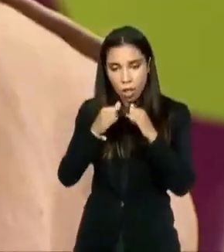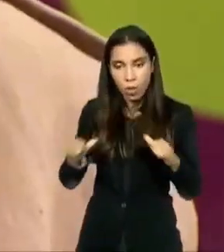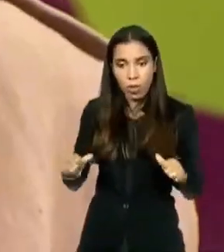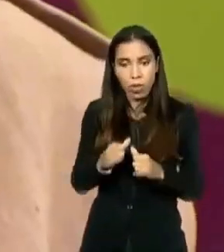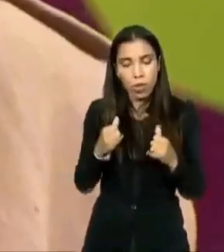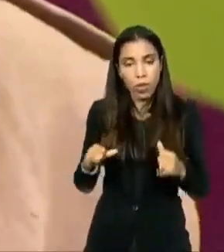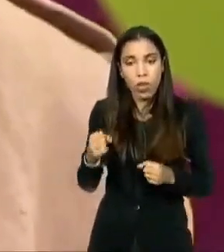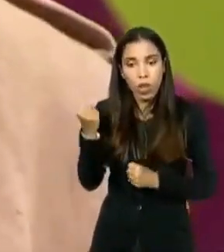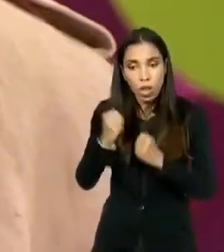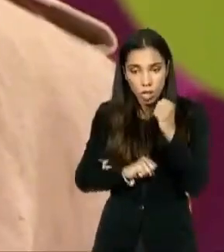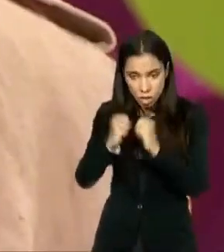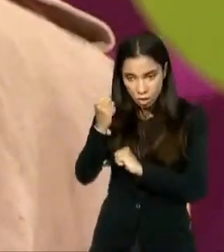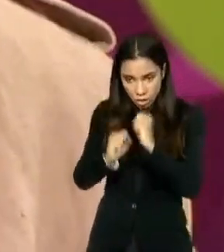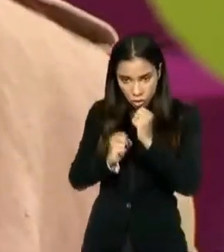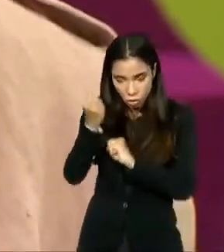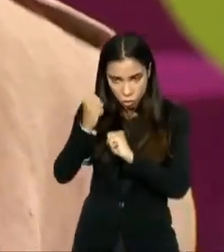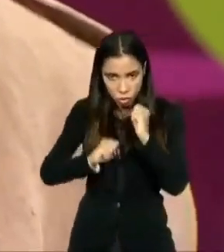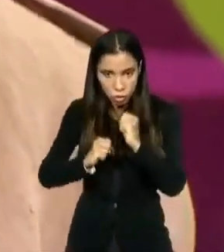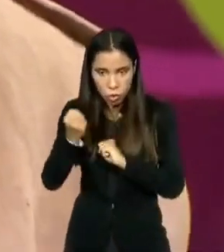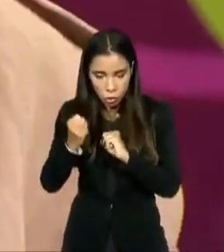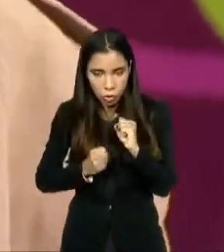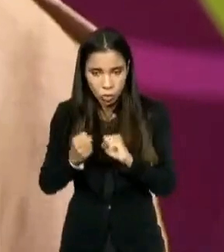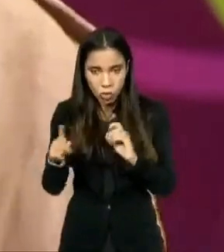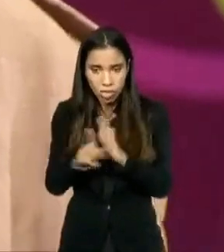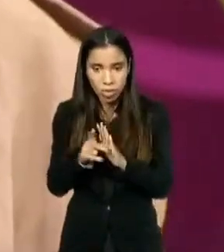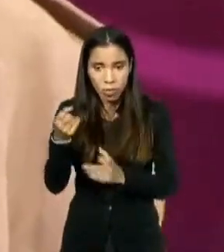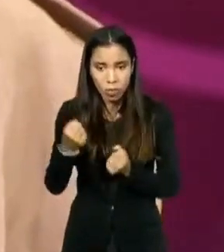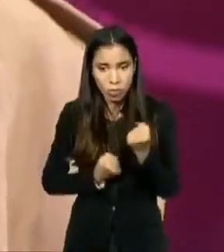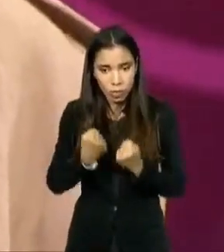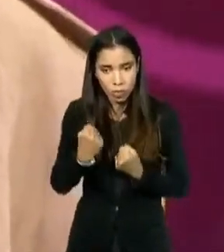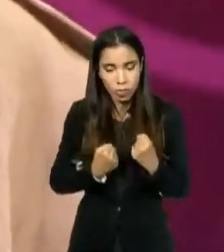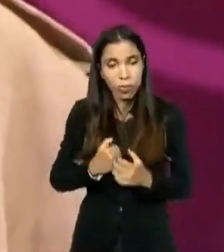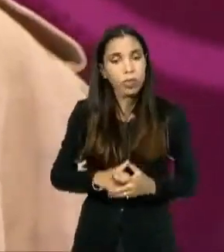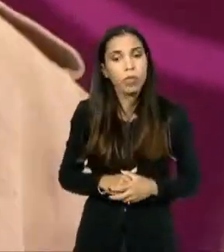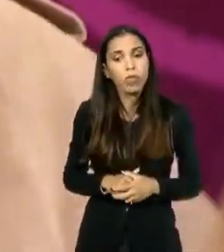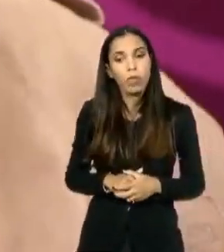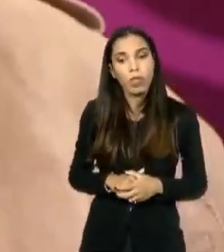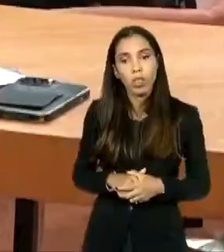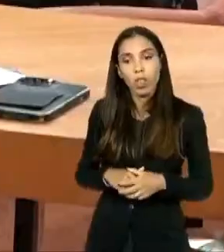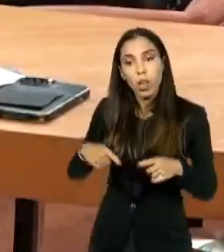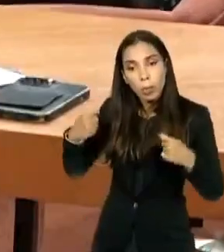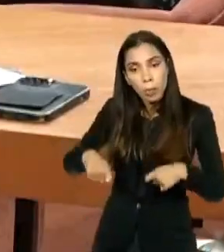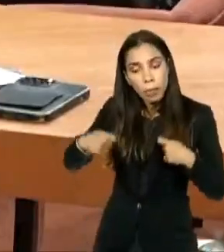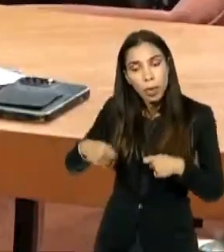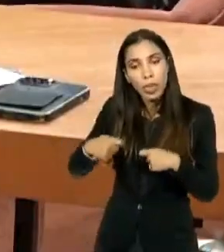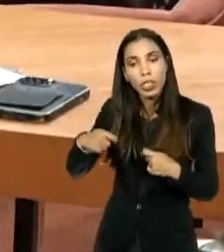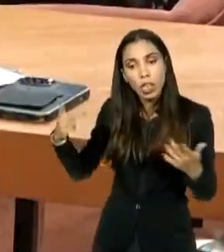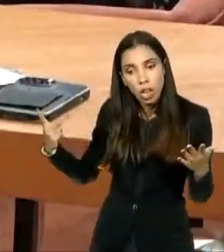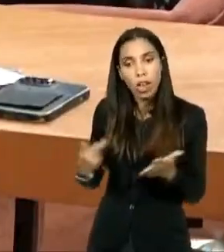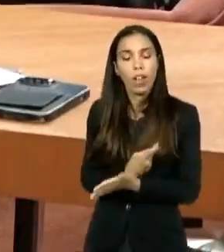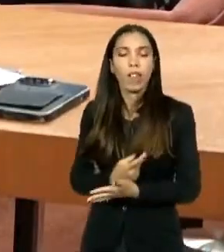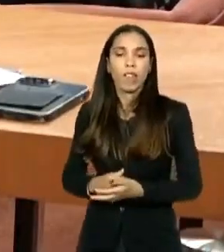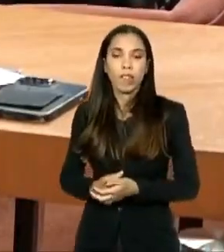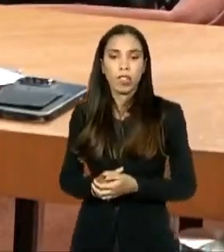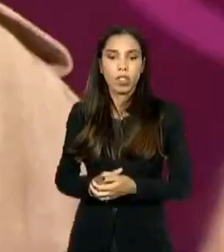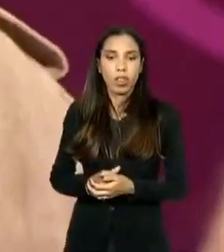São as indústrias automobilísticas. Sim, sim. Né? Assim, sim. É preciso que eles querem estar à frente desse... ocorra, porque não dá